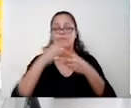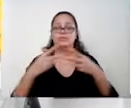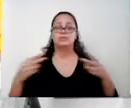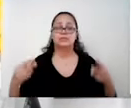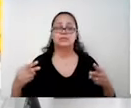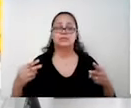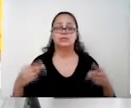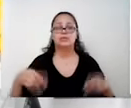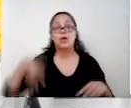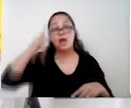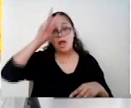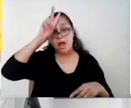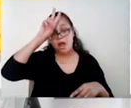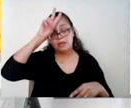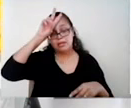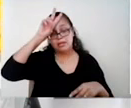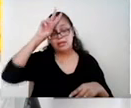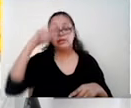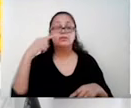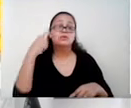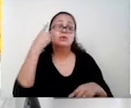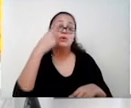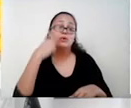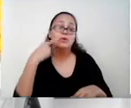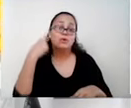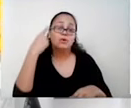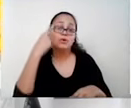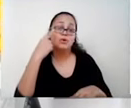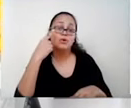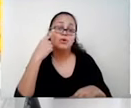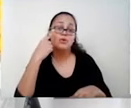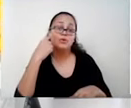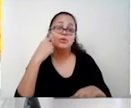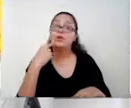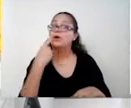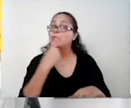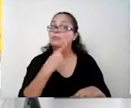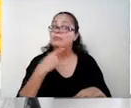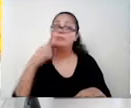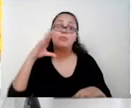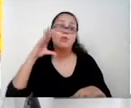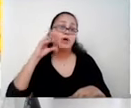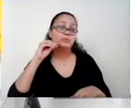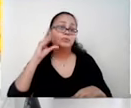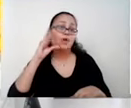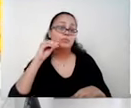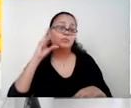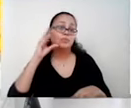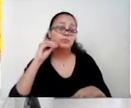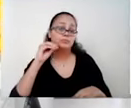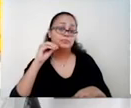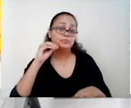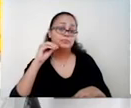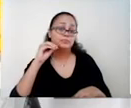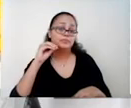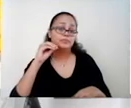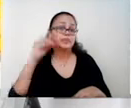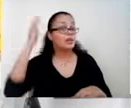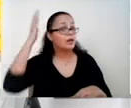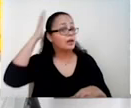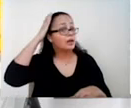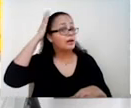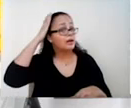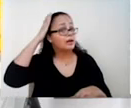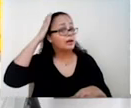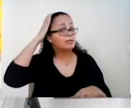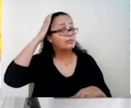antenas, olhos, um aparelho mastigador. Lógico, tem órgãos sensoriais que não ficam na cabeça, mas a cabeça geralmente